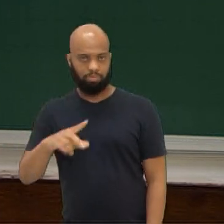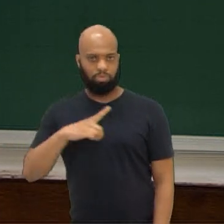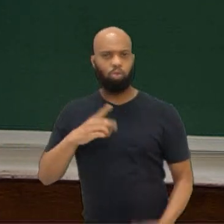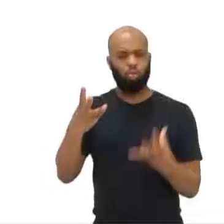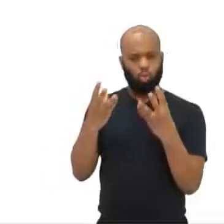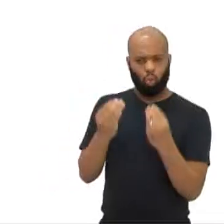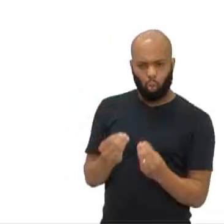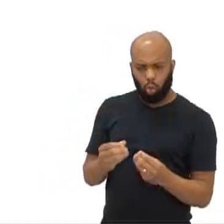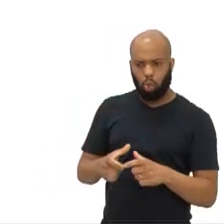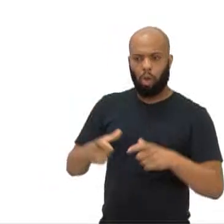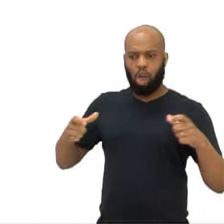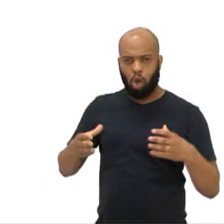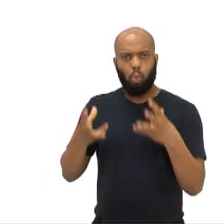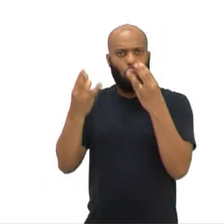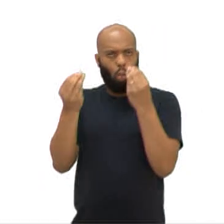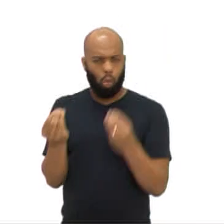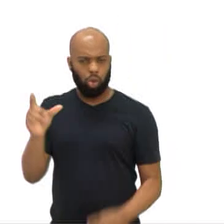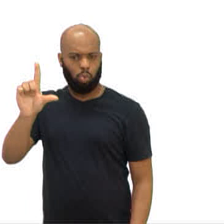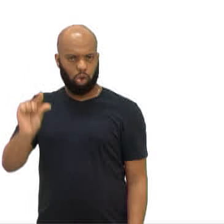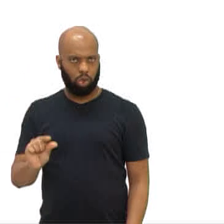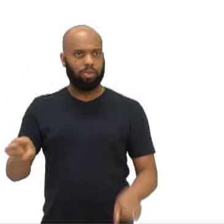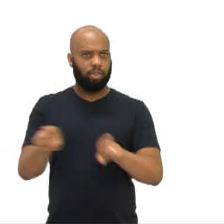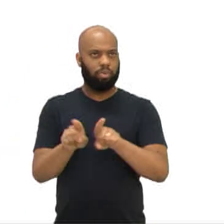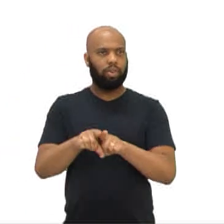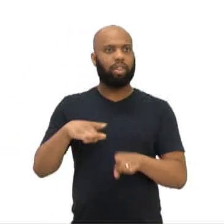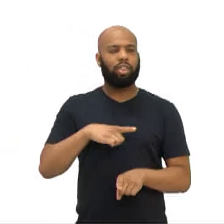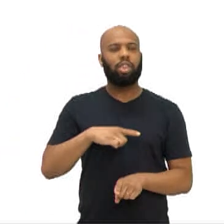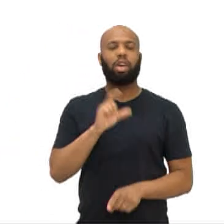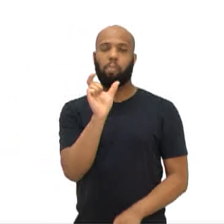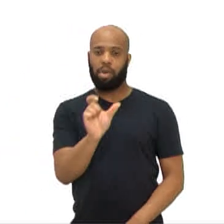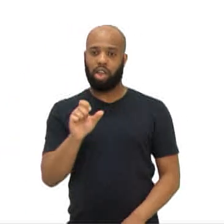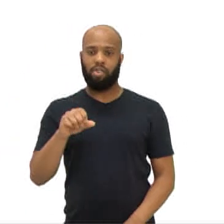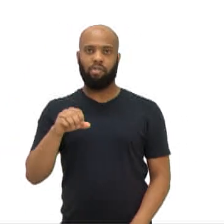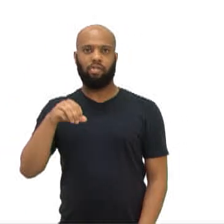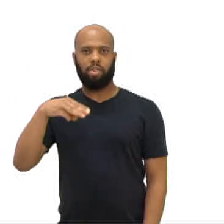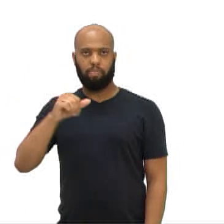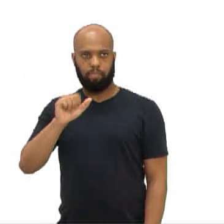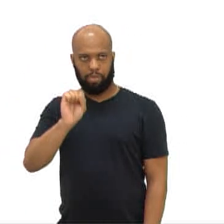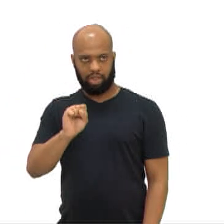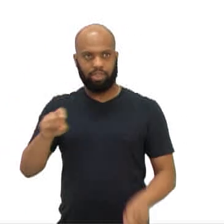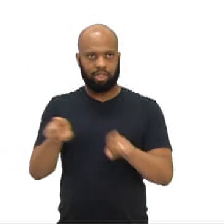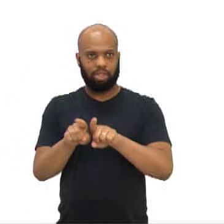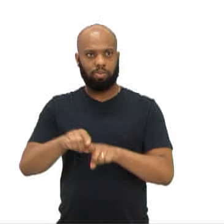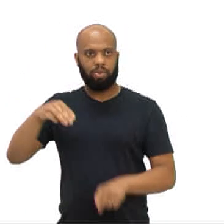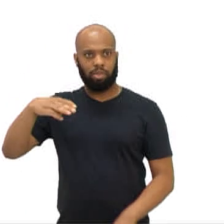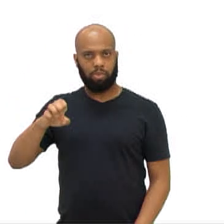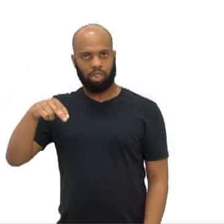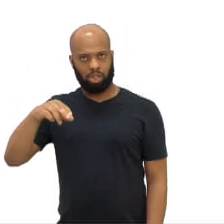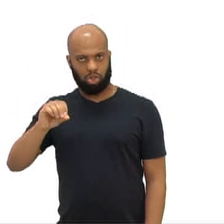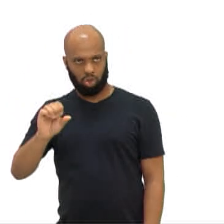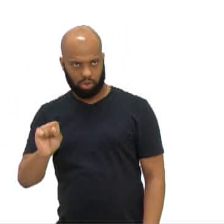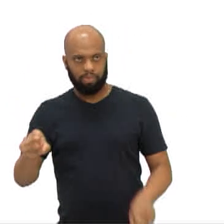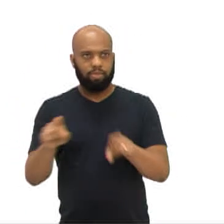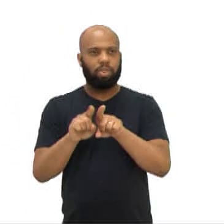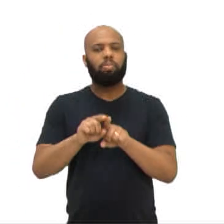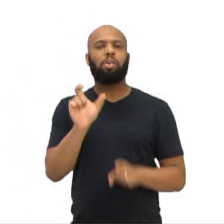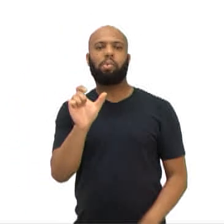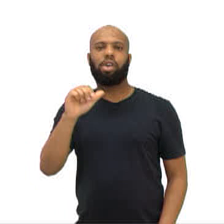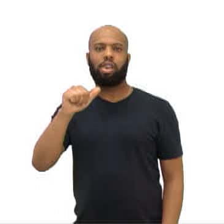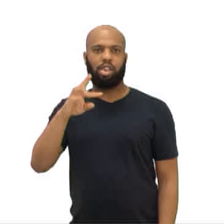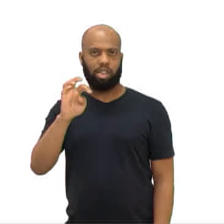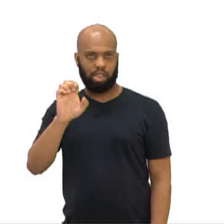¿sí? La palavra más y la palavra menos. Mucho más, mucho menos. E a palavra antes e a